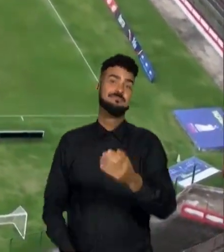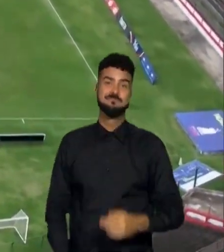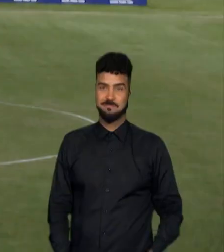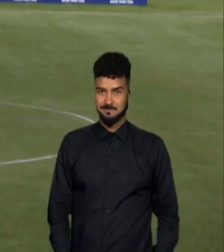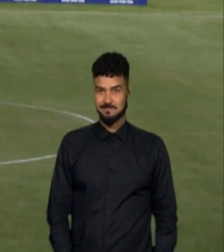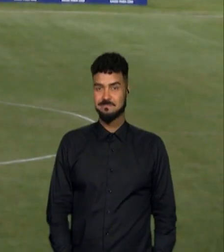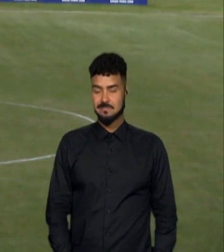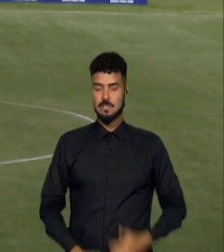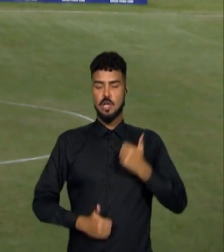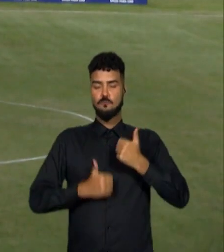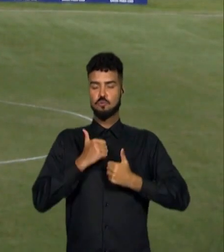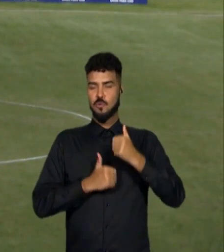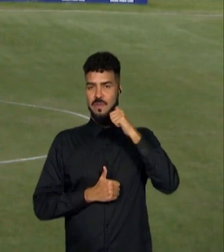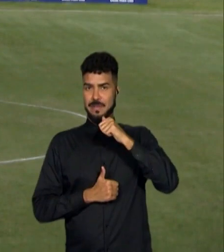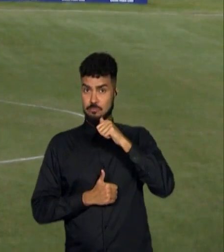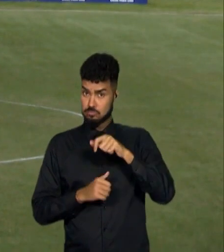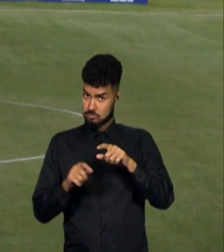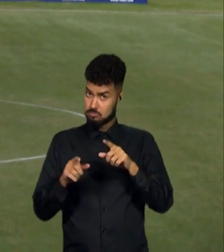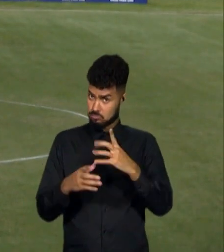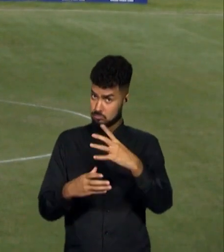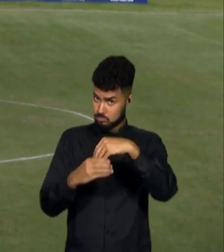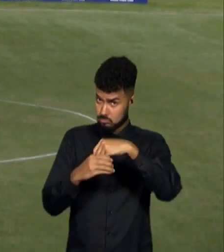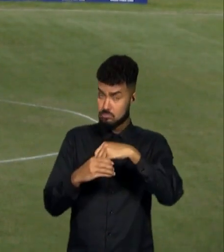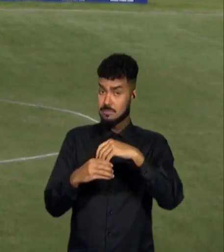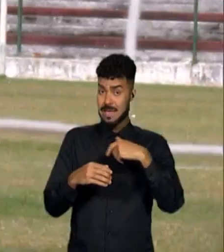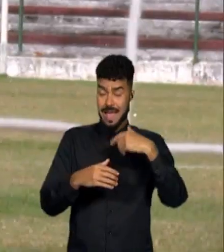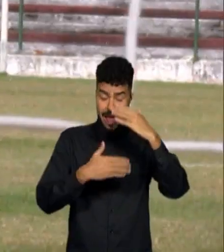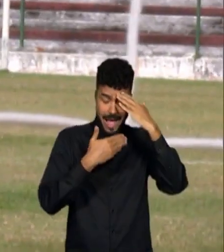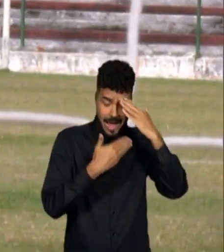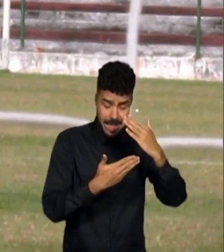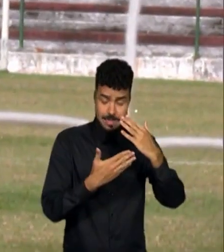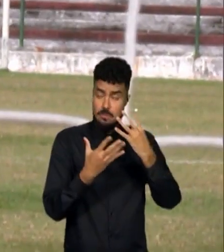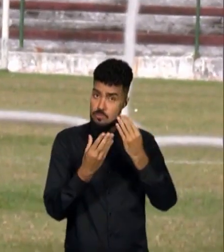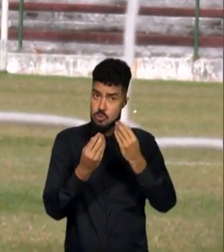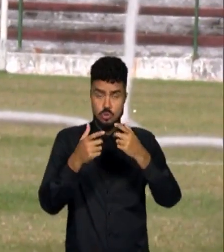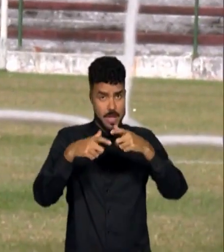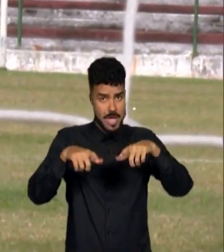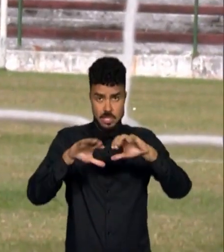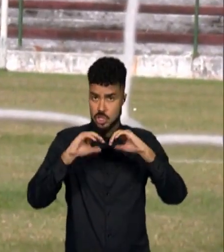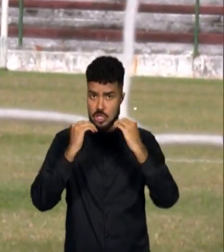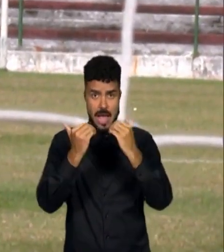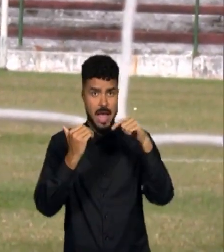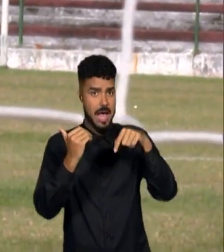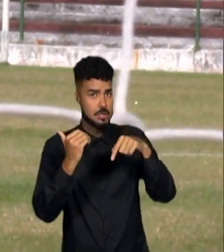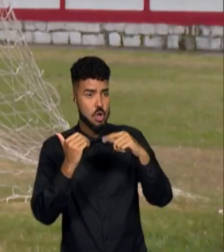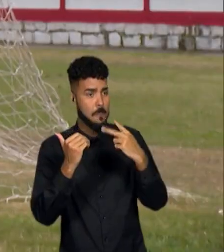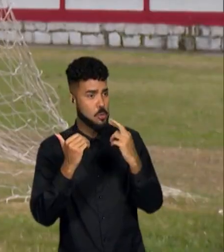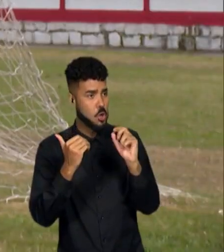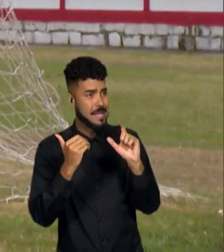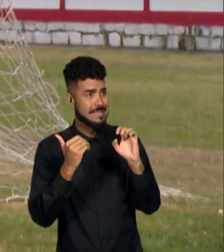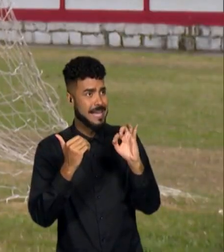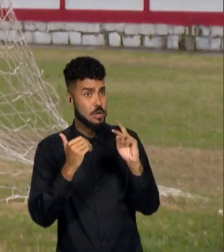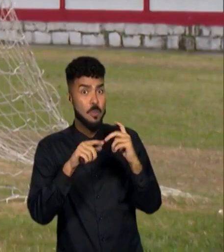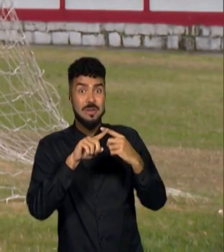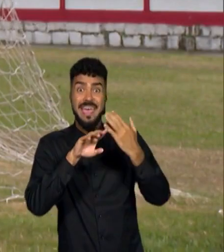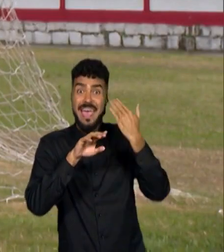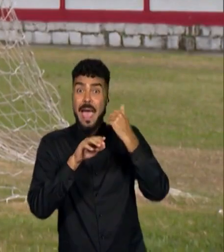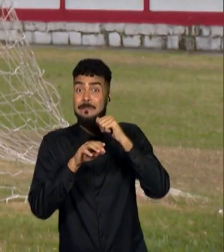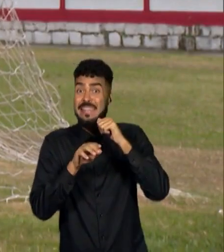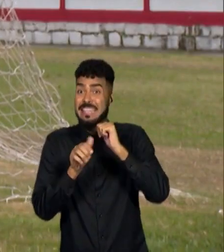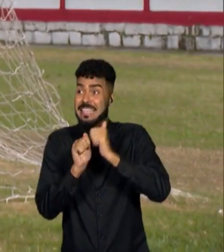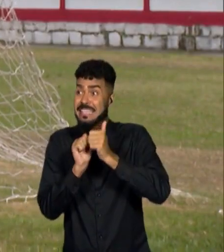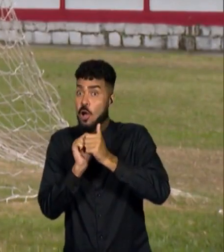O futebol feminino, inclusive, deve muito ao Estádio Proletário. Foi lá que as jogadoras deram seus